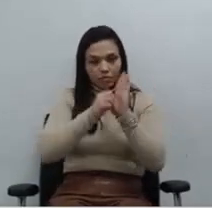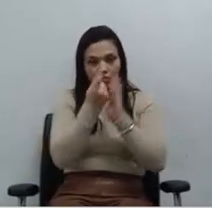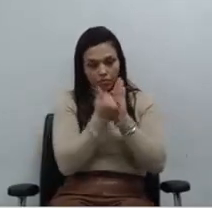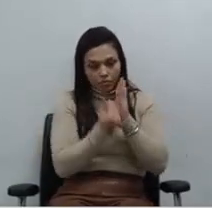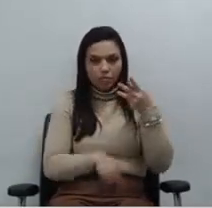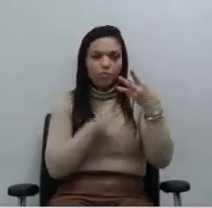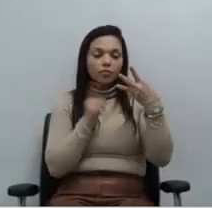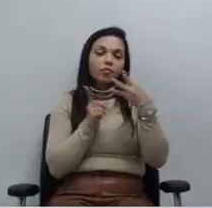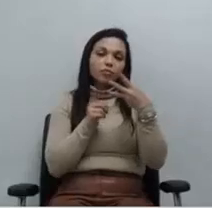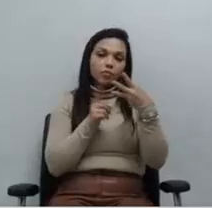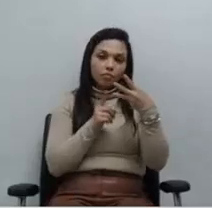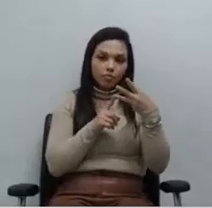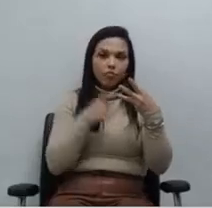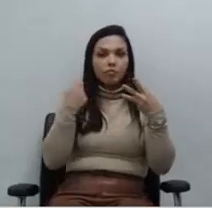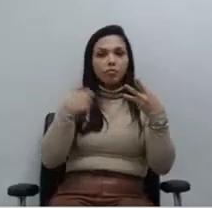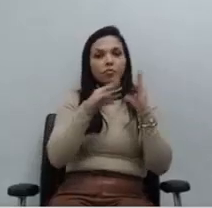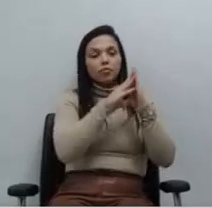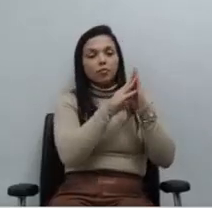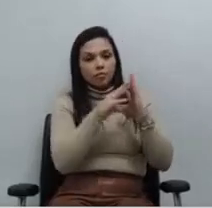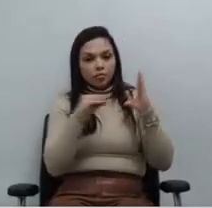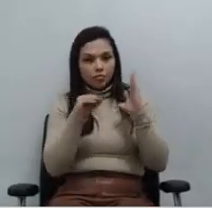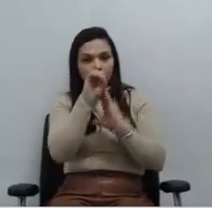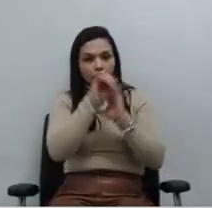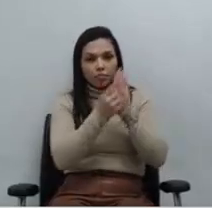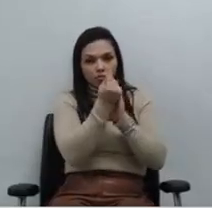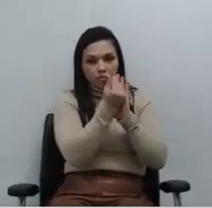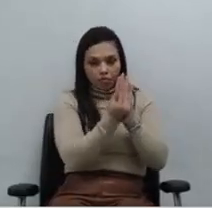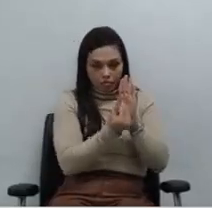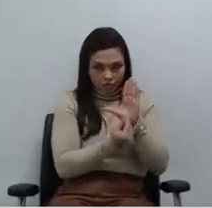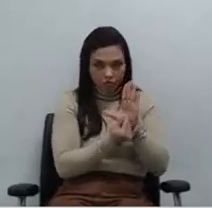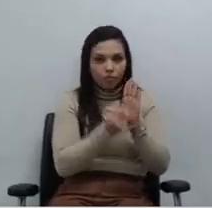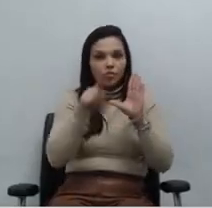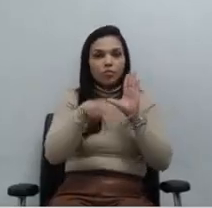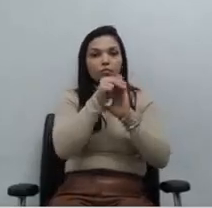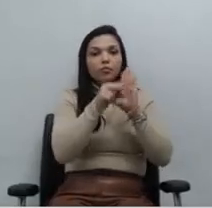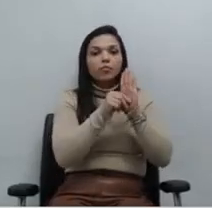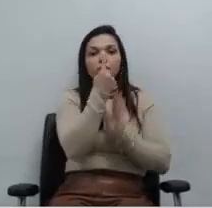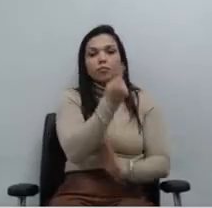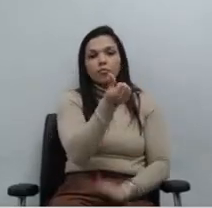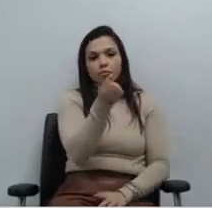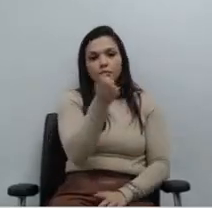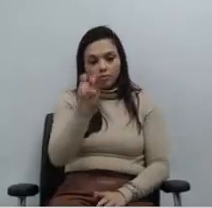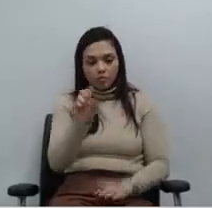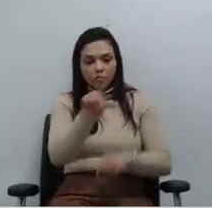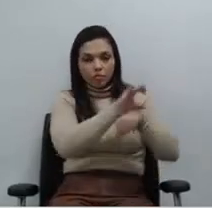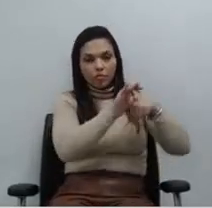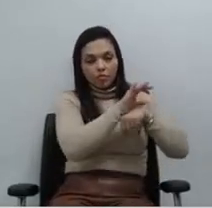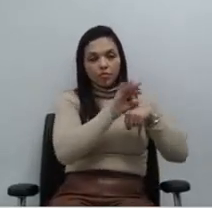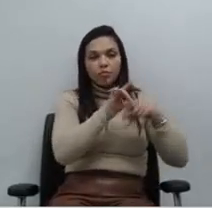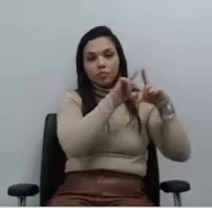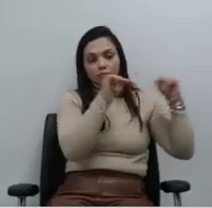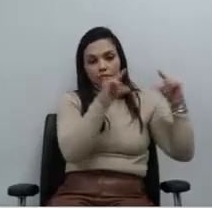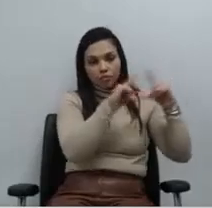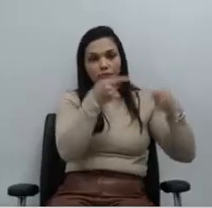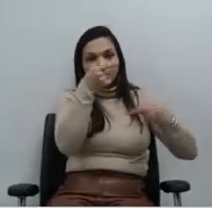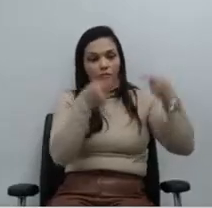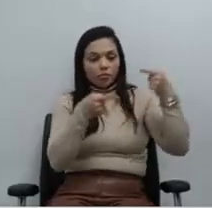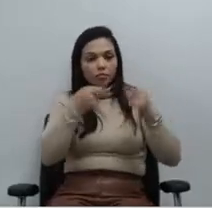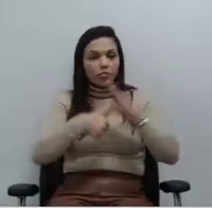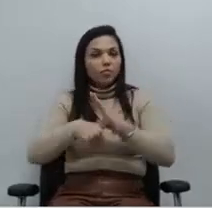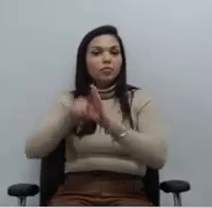proposta orçamentária deve espelhar o círculo orçamentário do Executivo, previsto no artigo 165 da Constituição Federal, garantindo um debate prévio